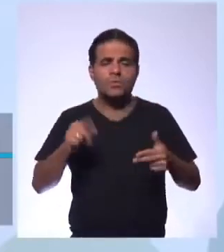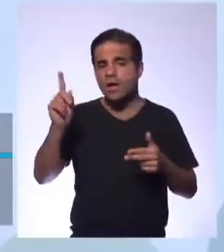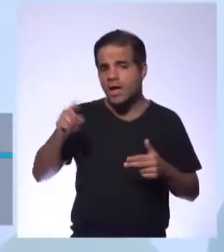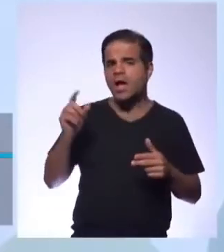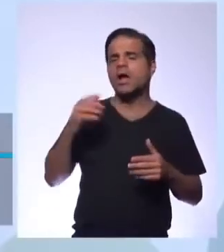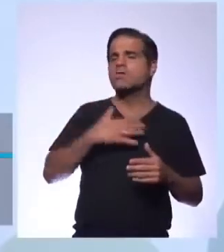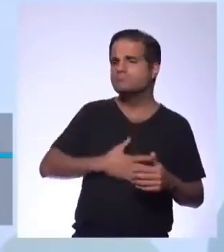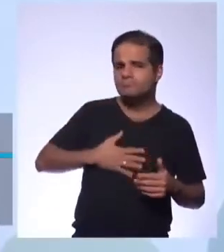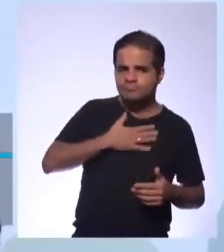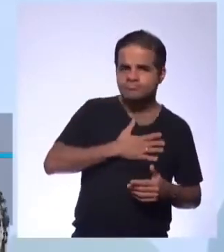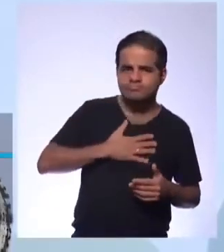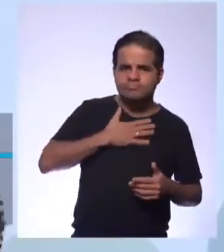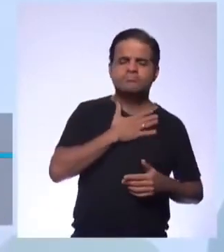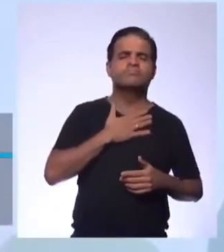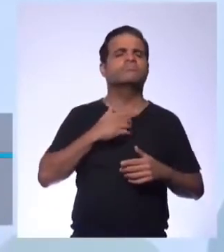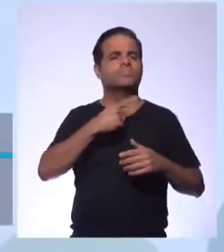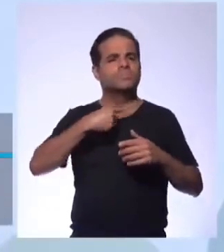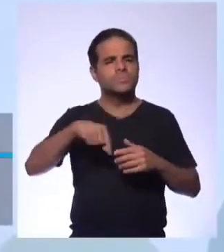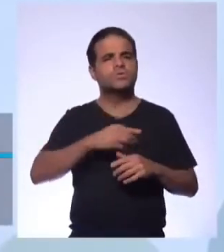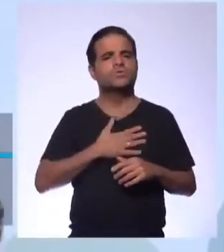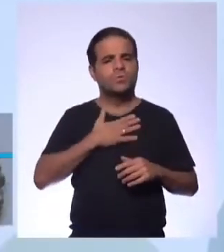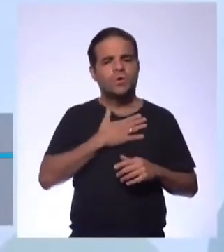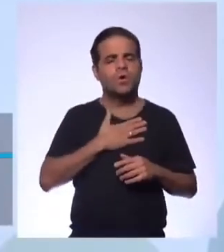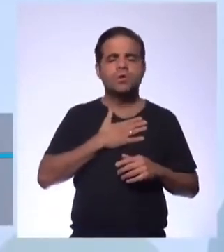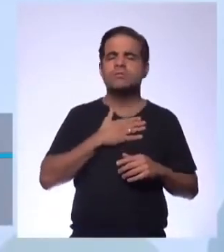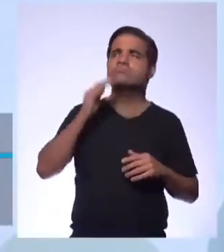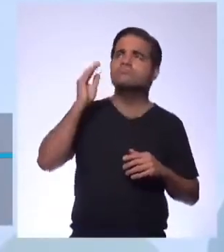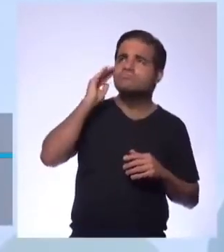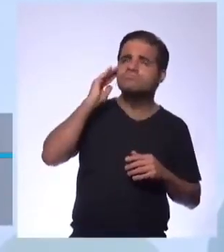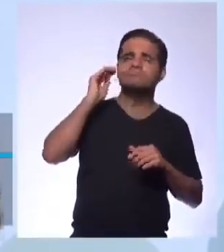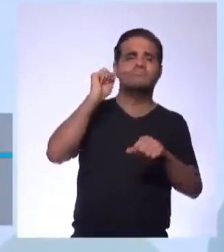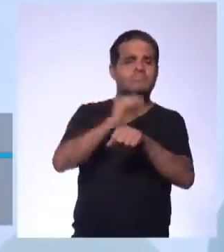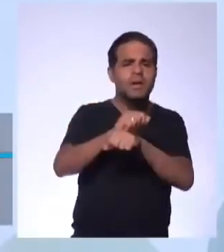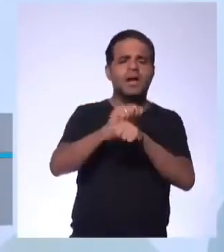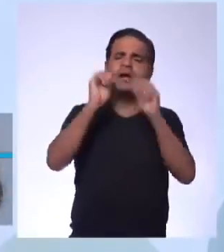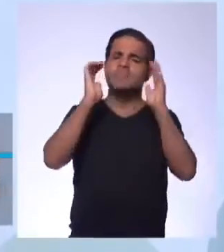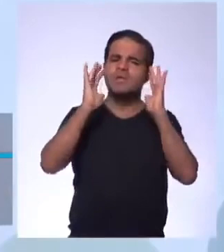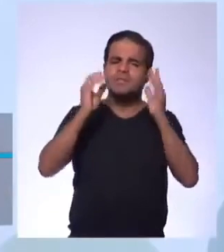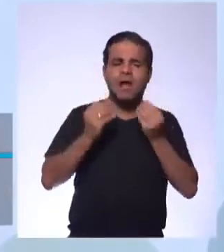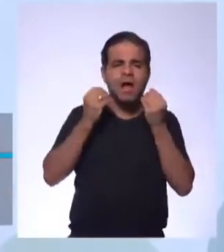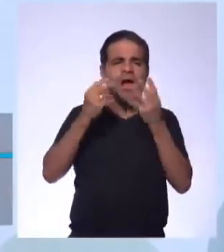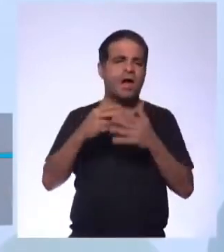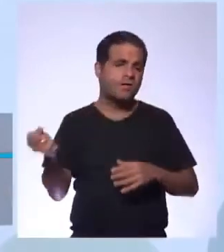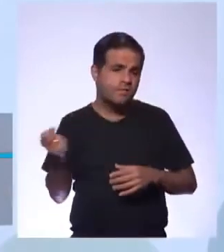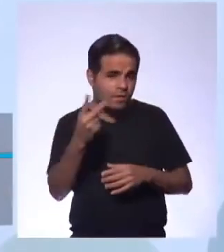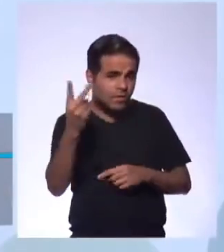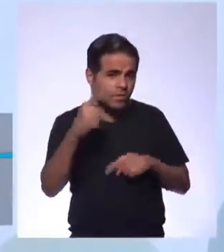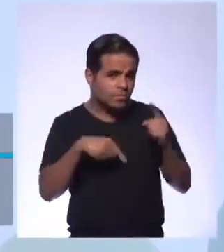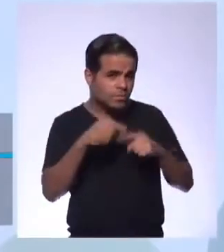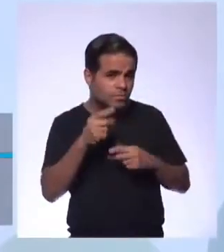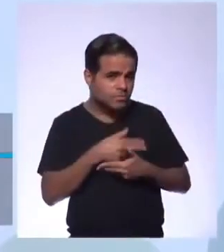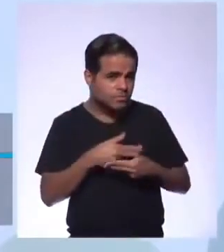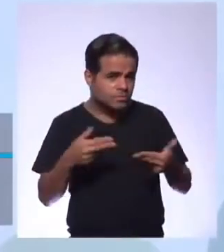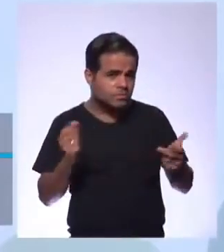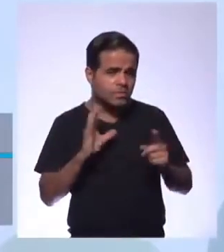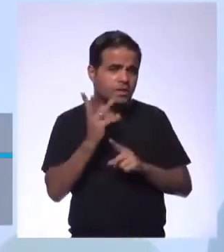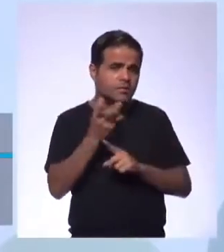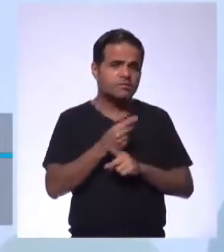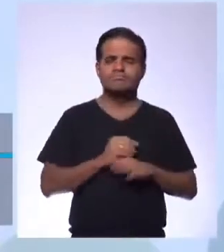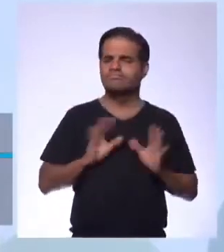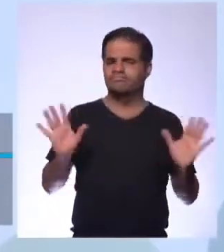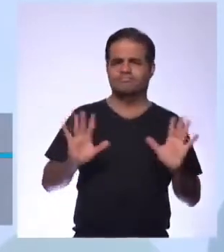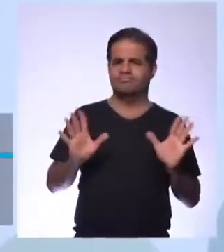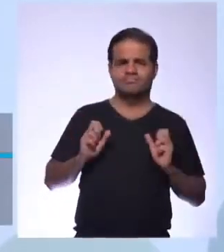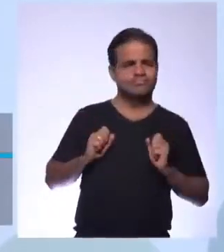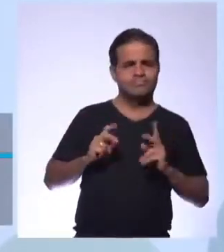gente aprecia? Será que a gente realmente para dar valor a um produto artístico? E, enfim, eu não vou